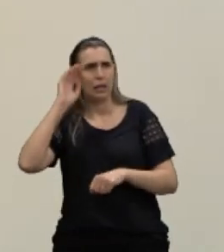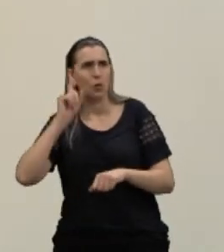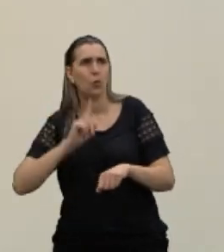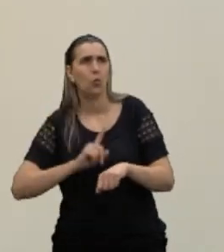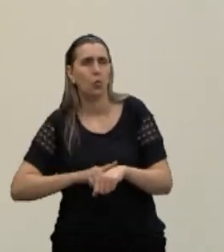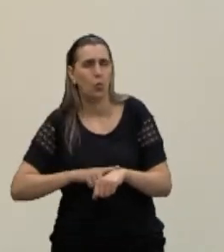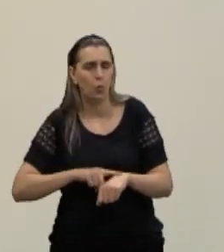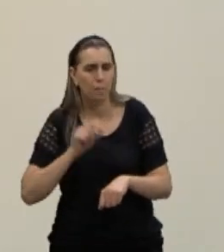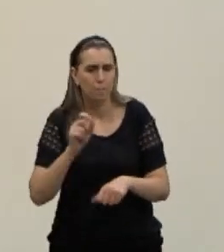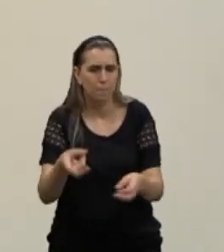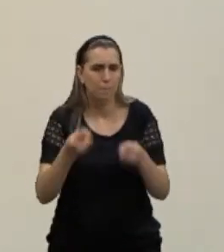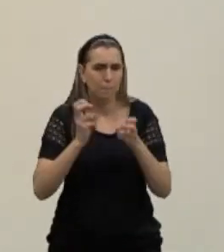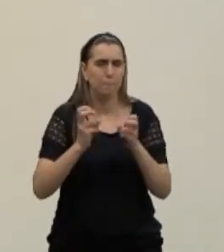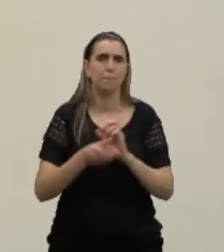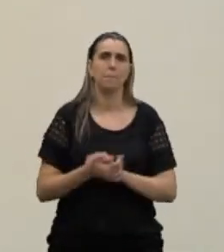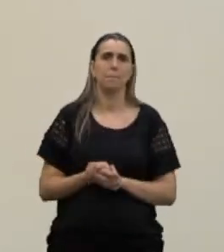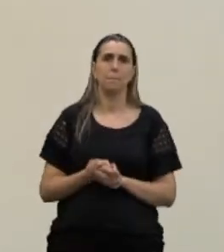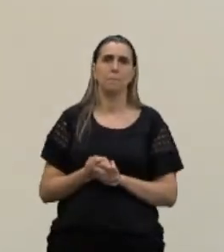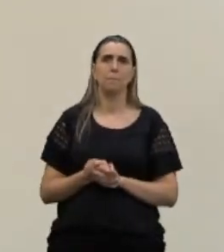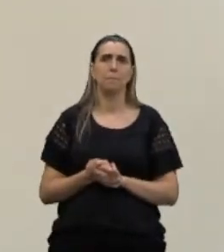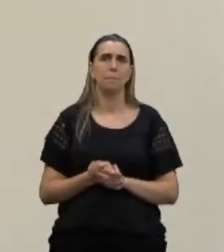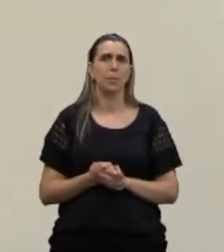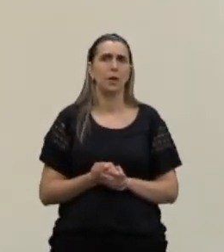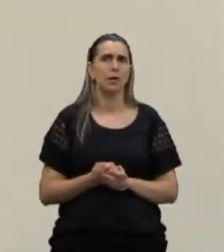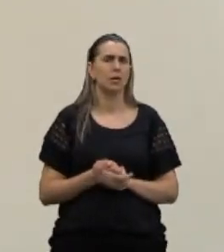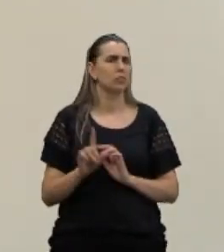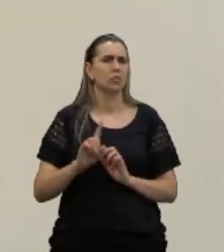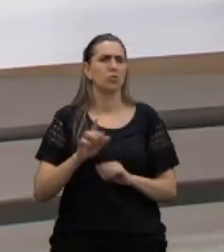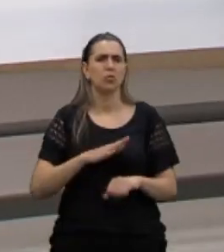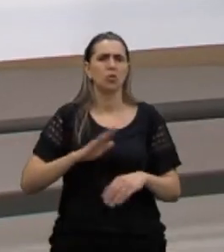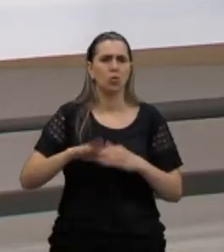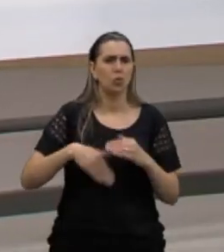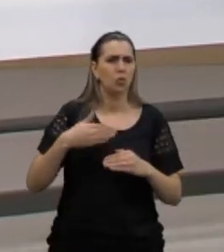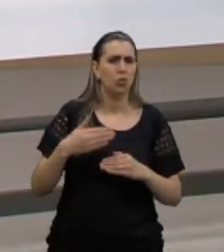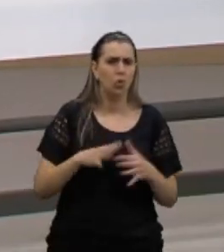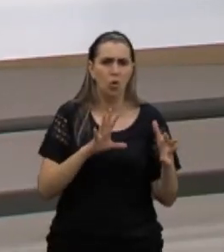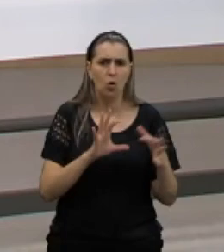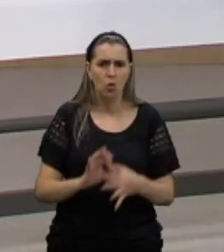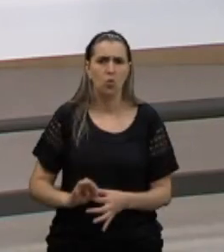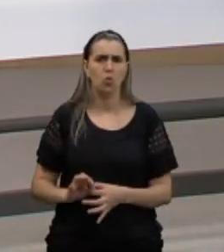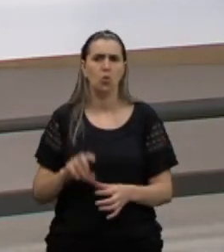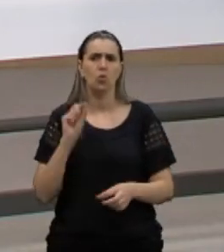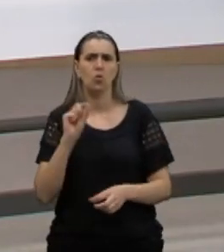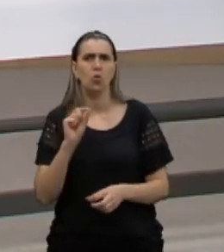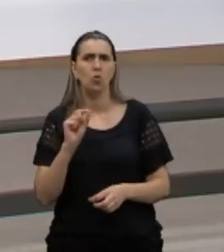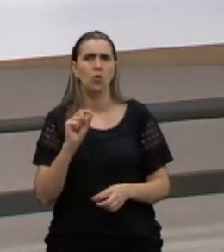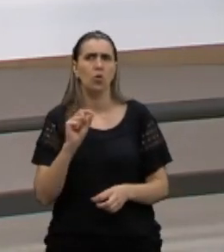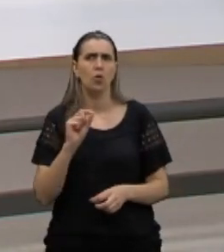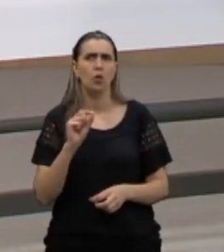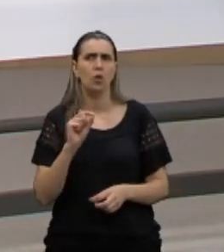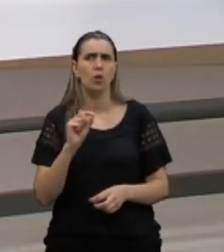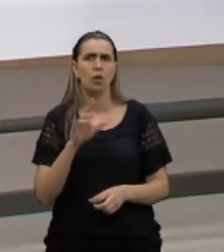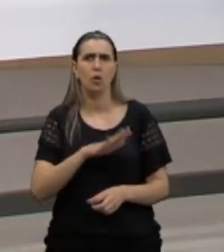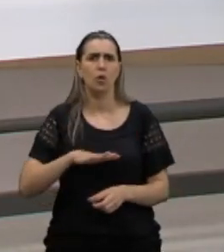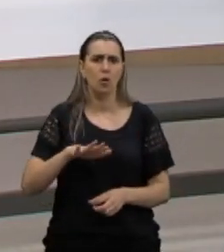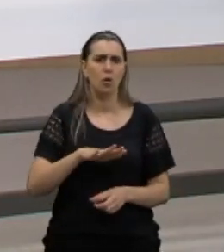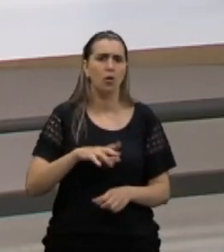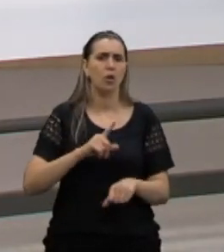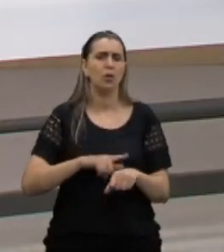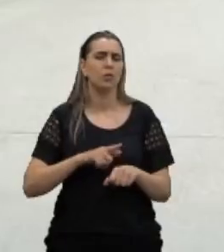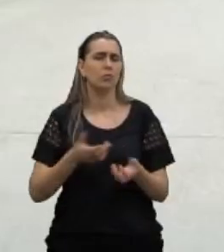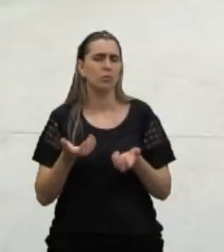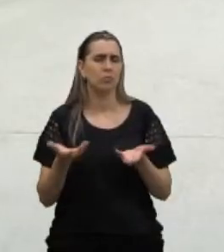Kátia. Uhum. Né? Eu não estava totalmente conectada no que perfeito. Tu estava perfeito, né? Perfeito. Querendo